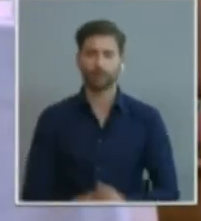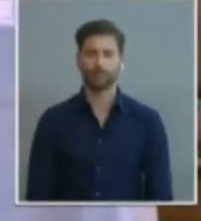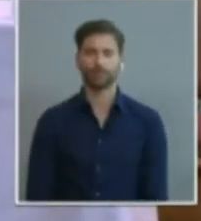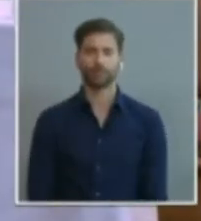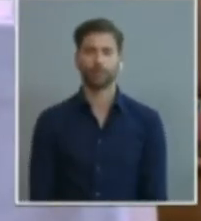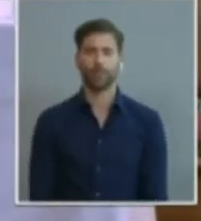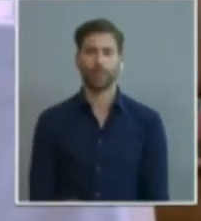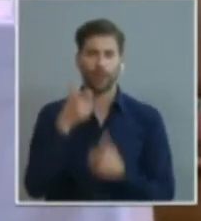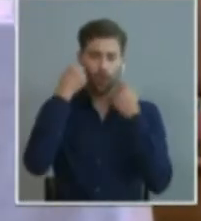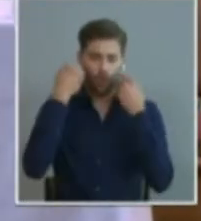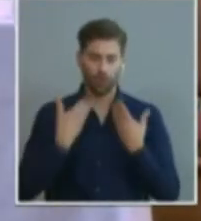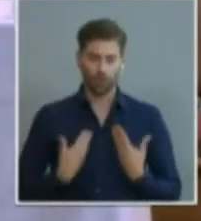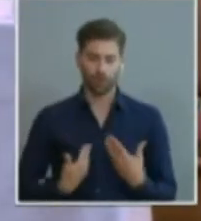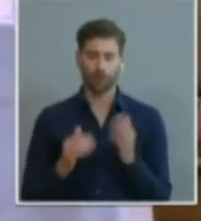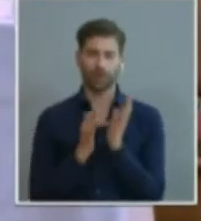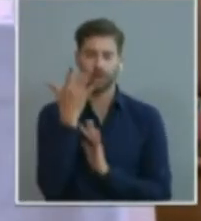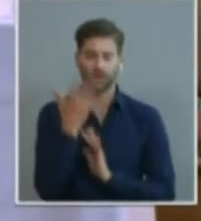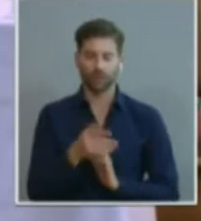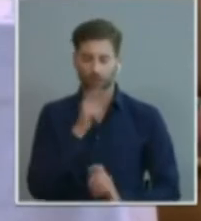O corpo de Cristo.